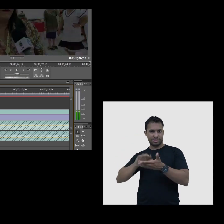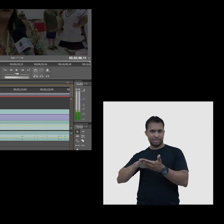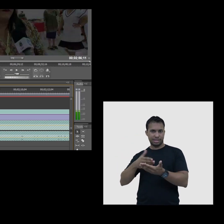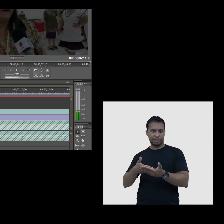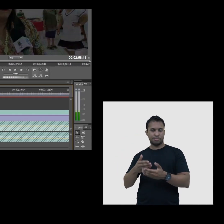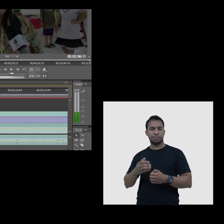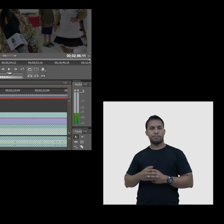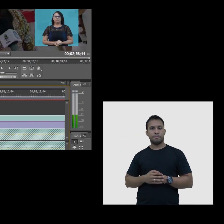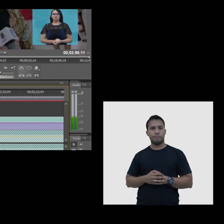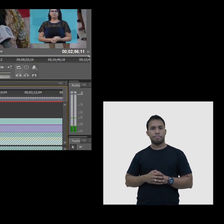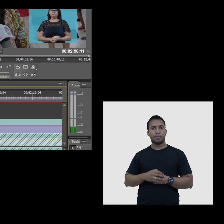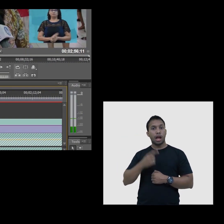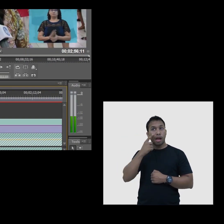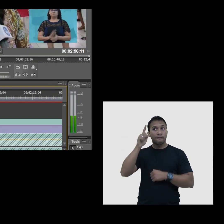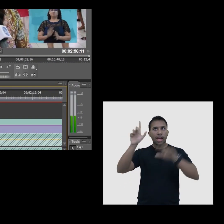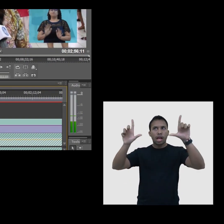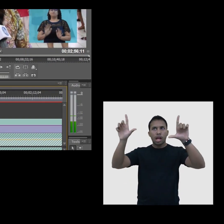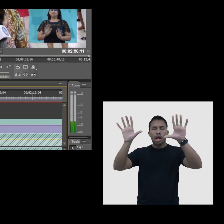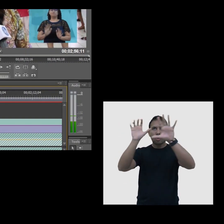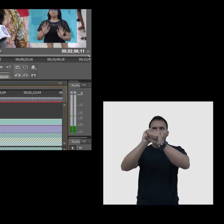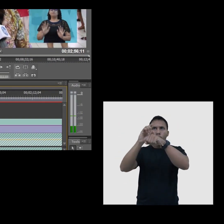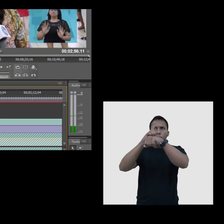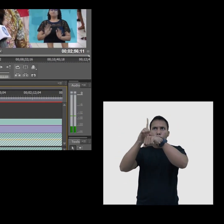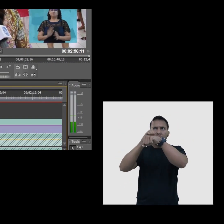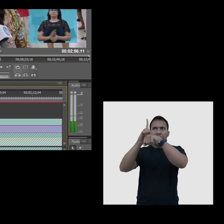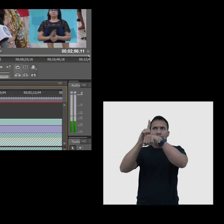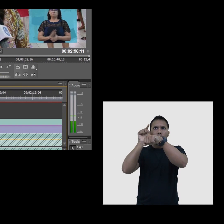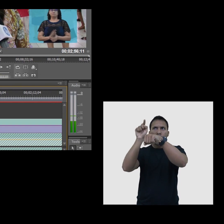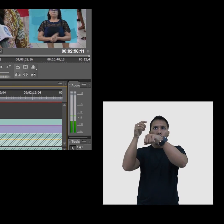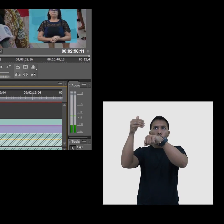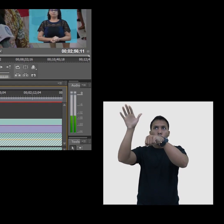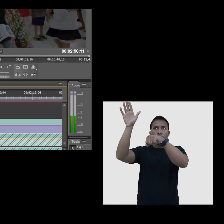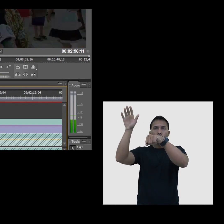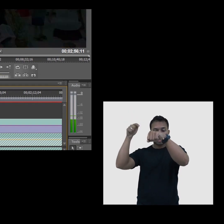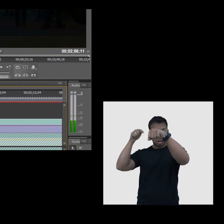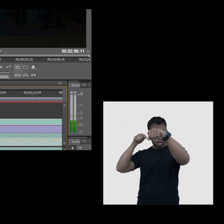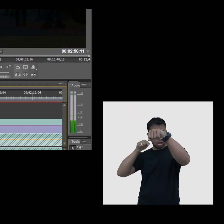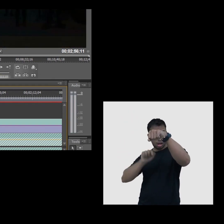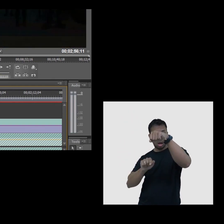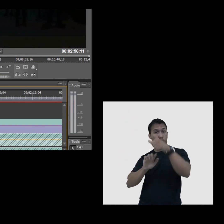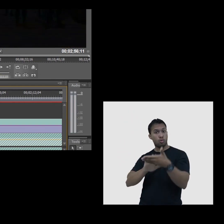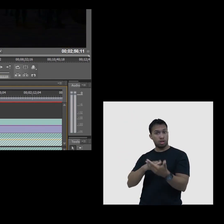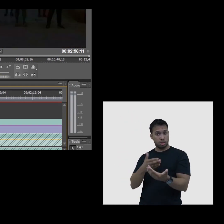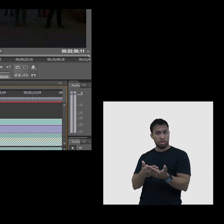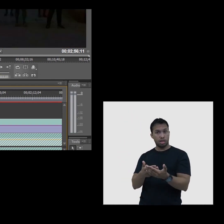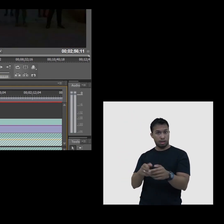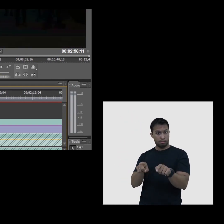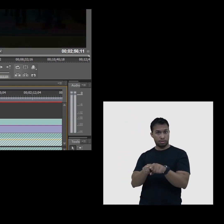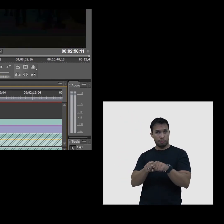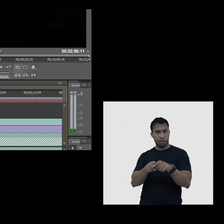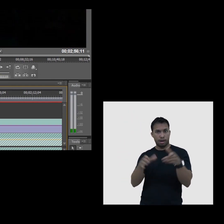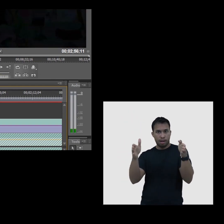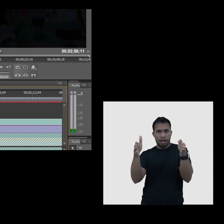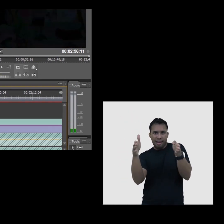próximo vídeo a partir aqui da tela preta. Ó. O vídeo está iniciando